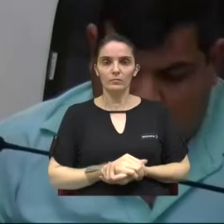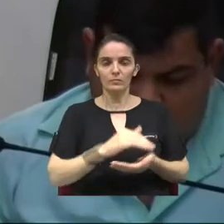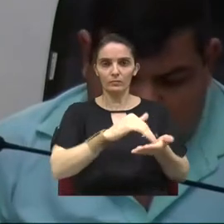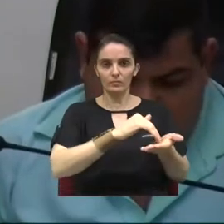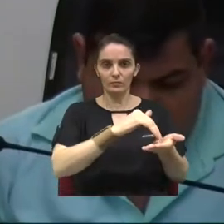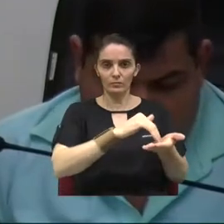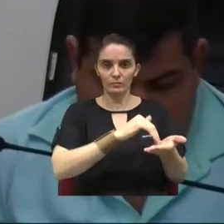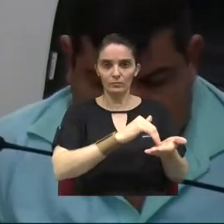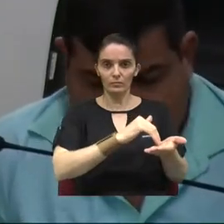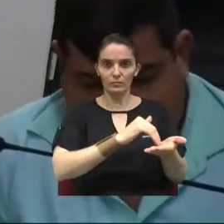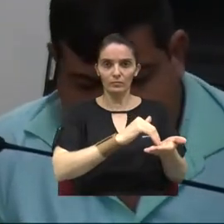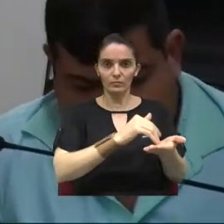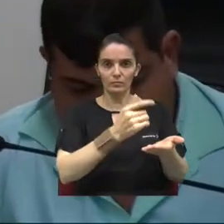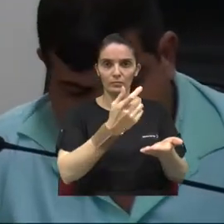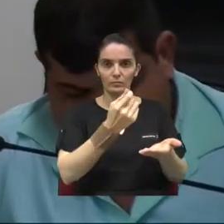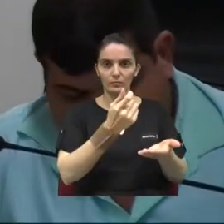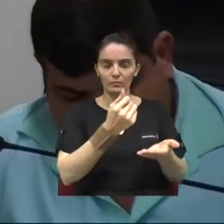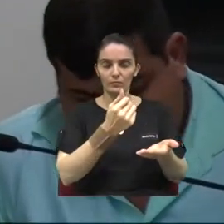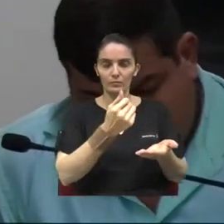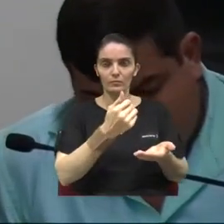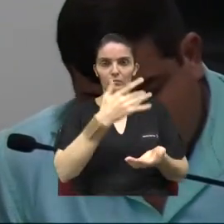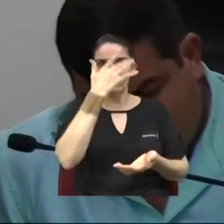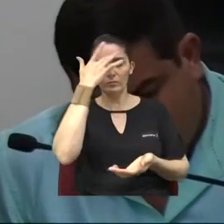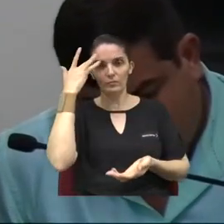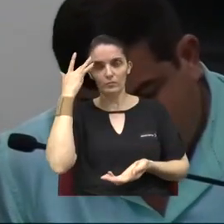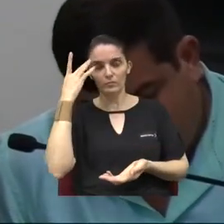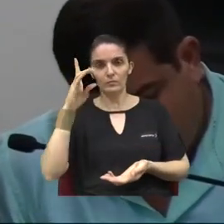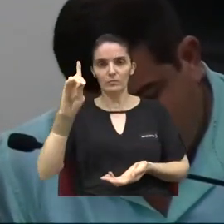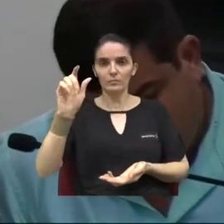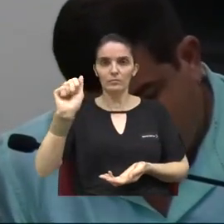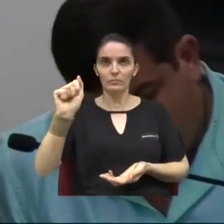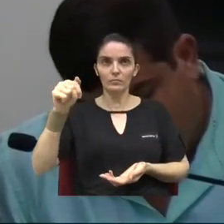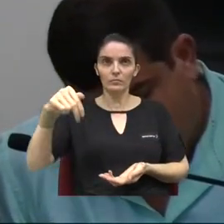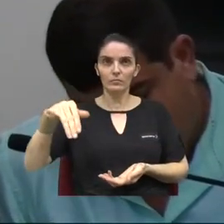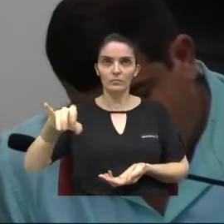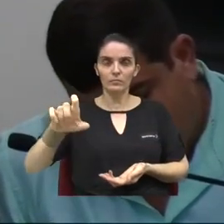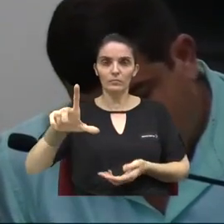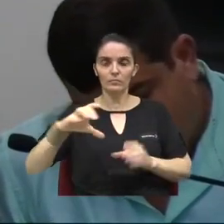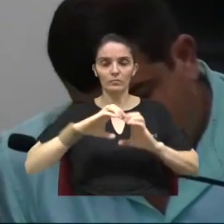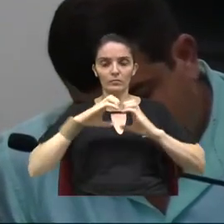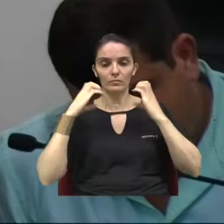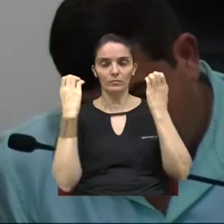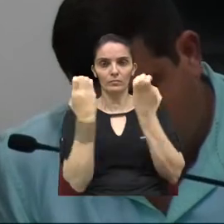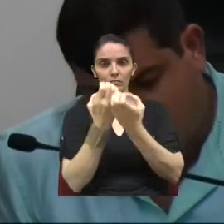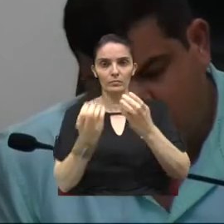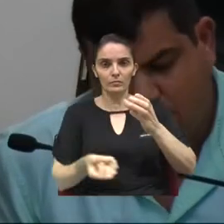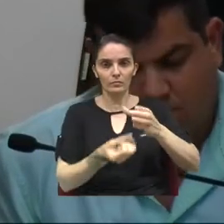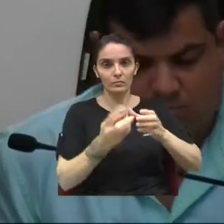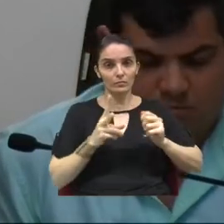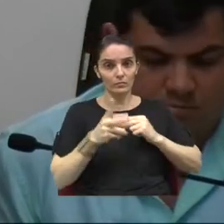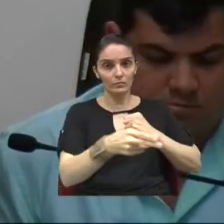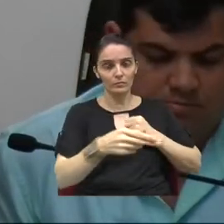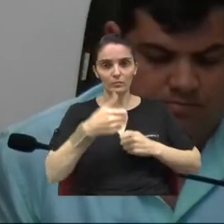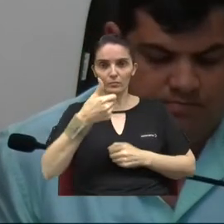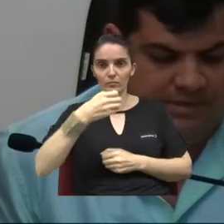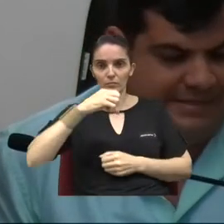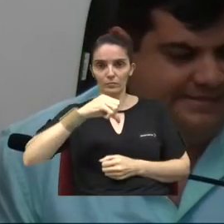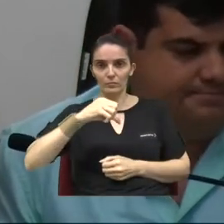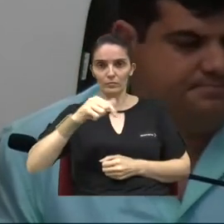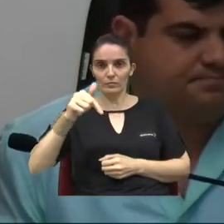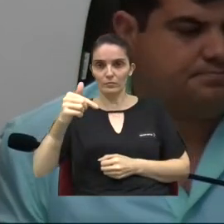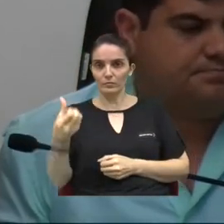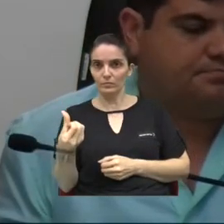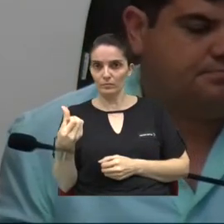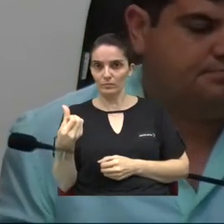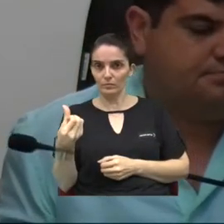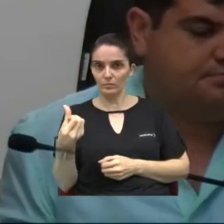secretário de Negócios Jurídicos, doutor Daniel, bom, lembrando que o Limeirão foi inaugurado em 1976, quando o Limeira fez o